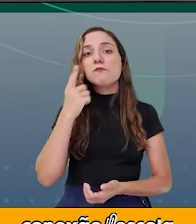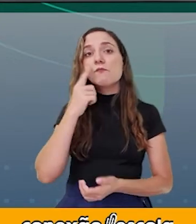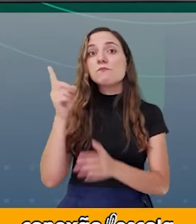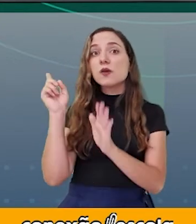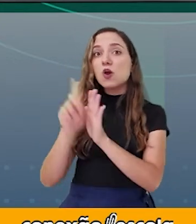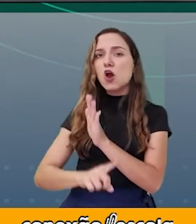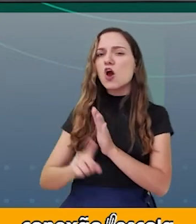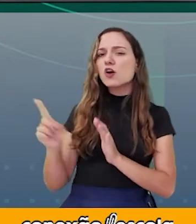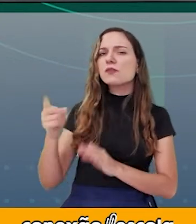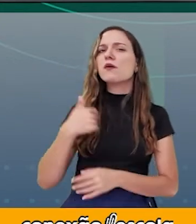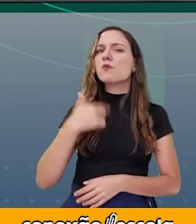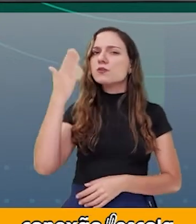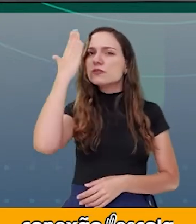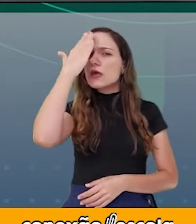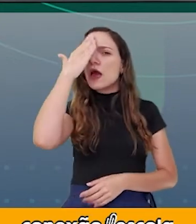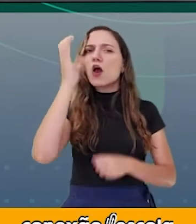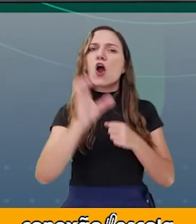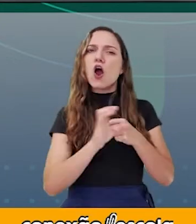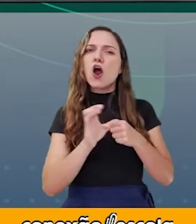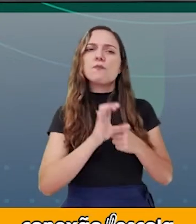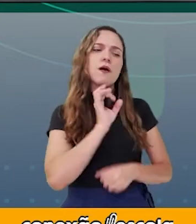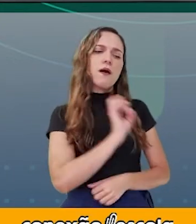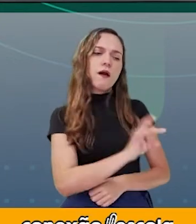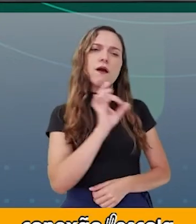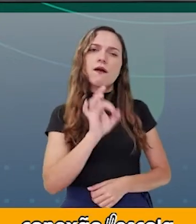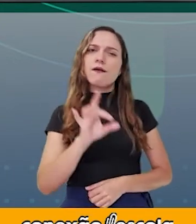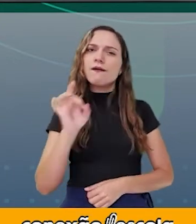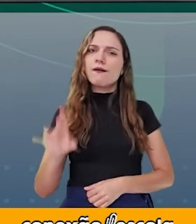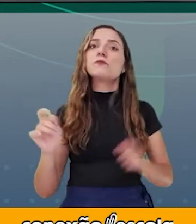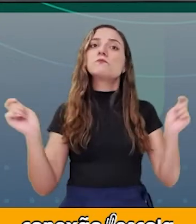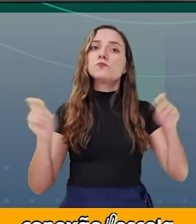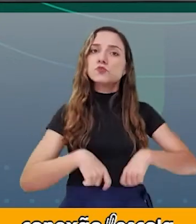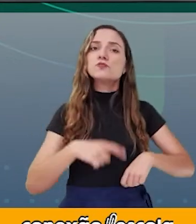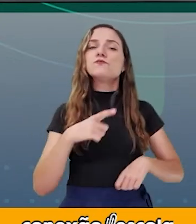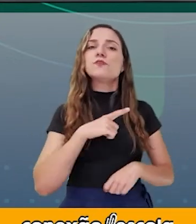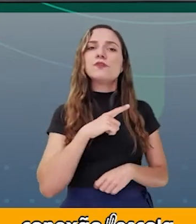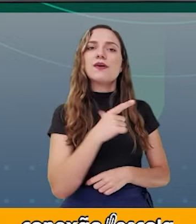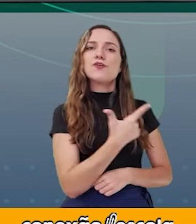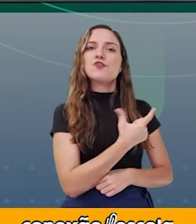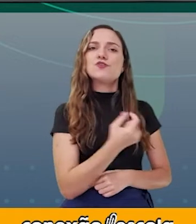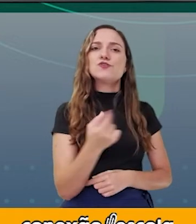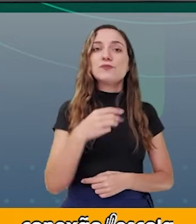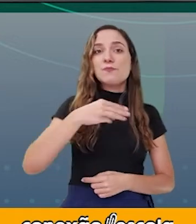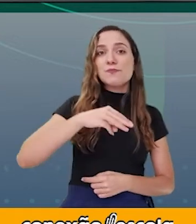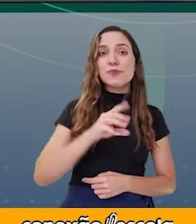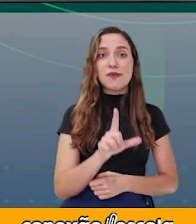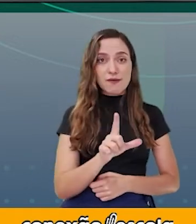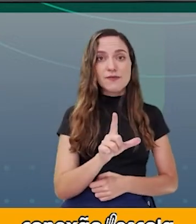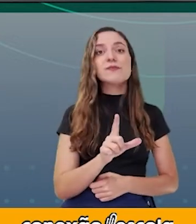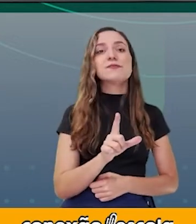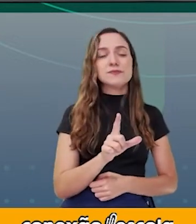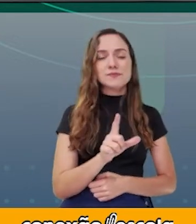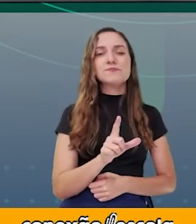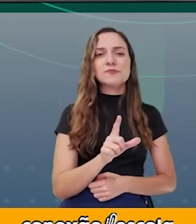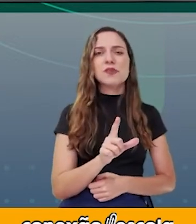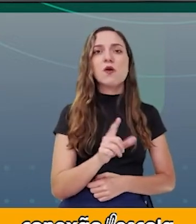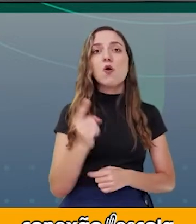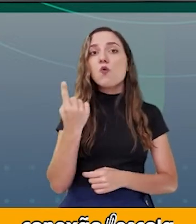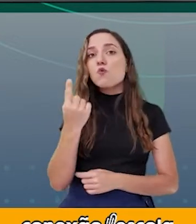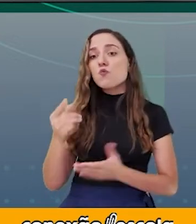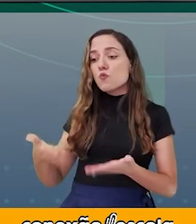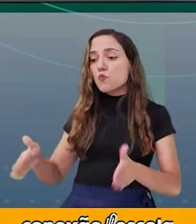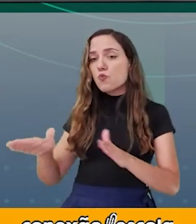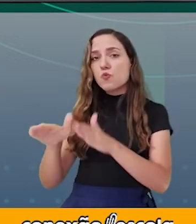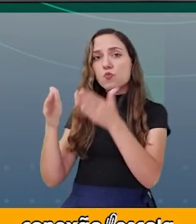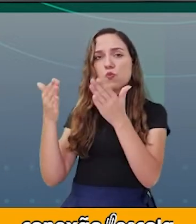já sei que cada copo tem a capacidade de 200 mililitros e uma jarra